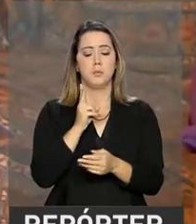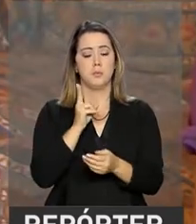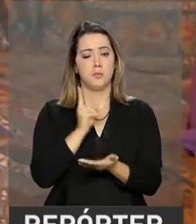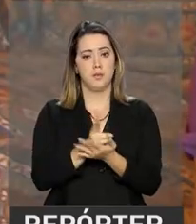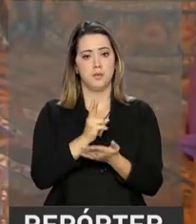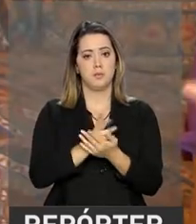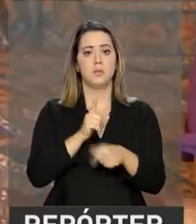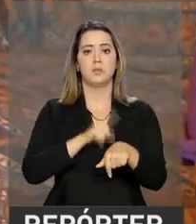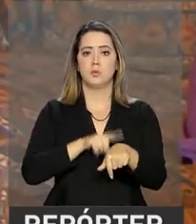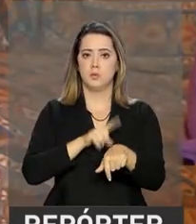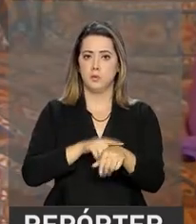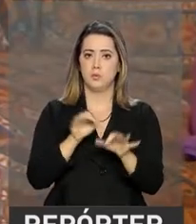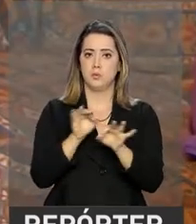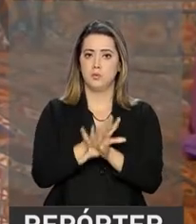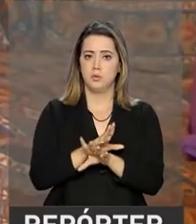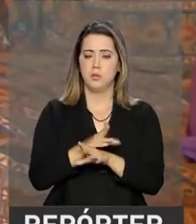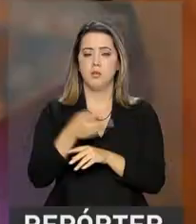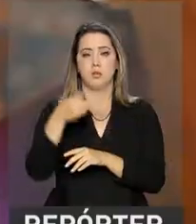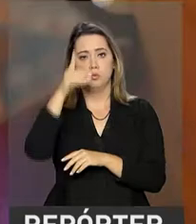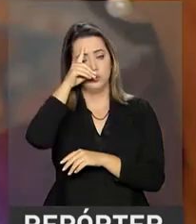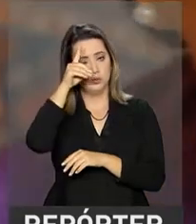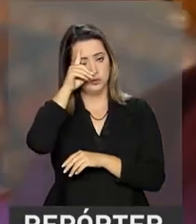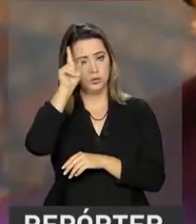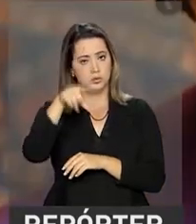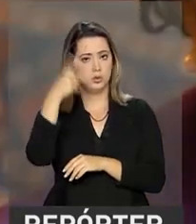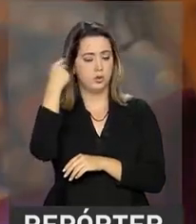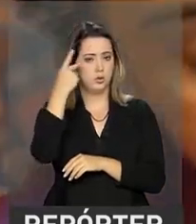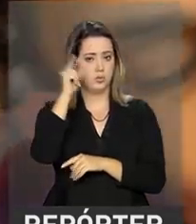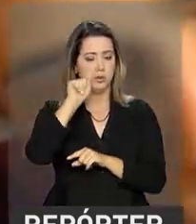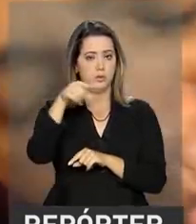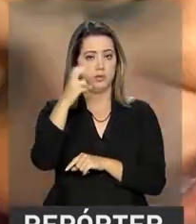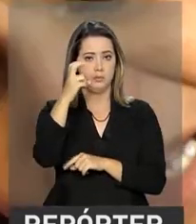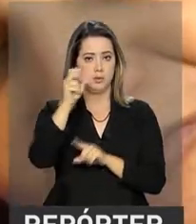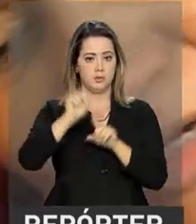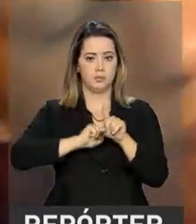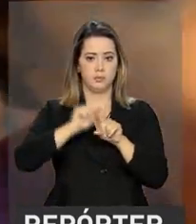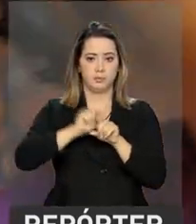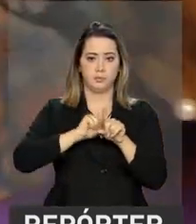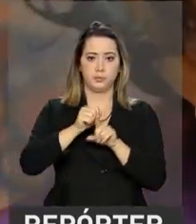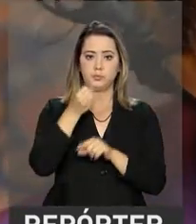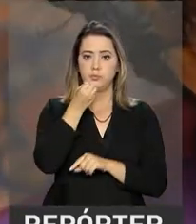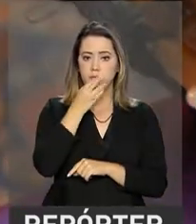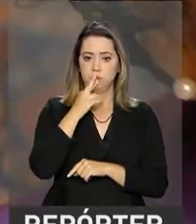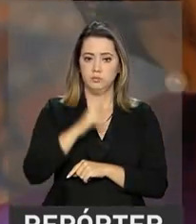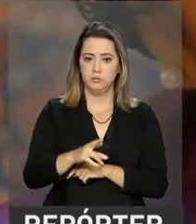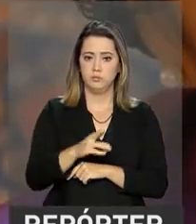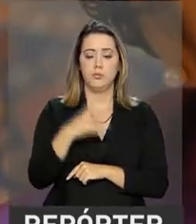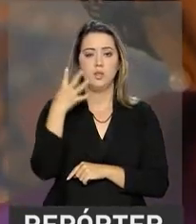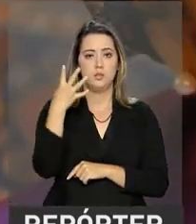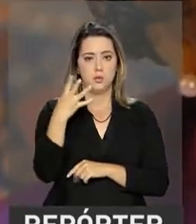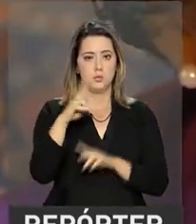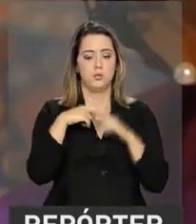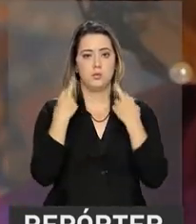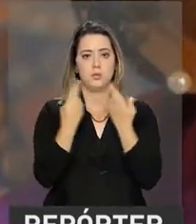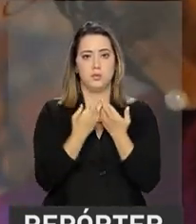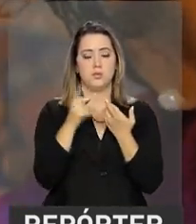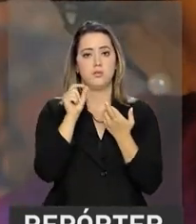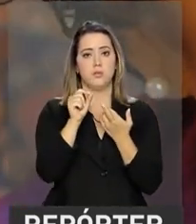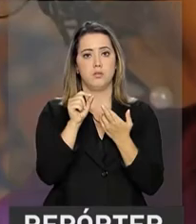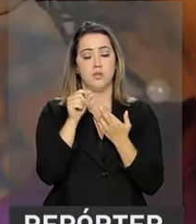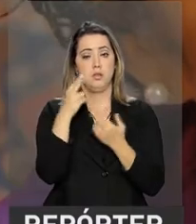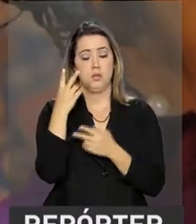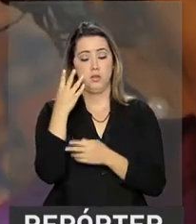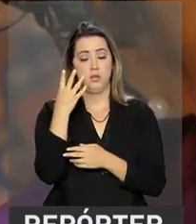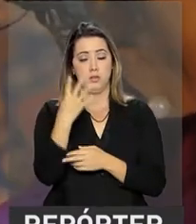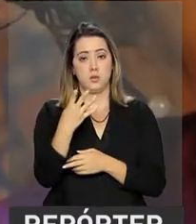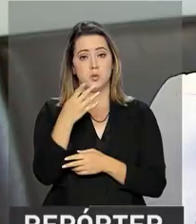rotina era de uma família como qualquer outra. E depois de 5 meses, a boa notícia. As 4 irmãs encontraram uma